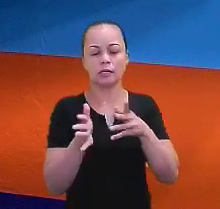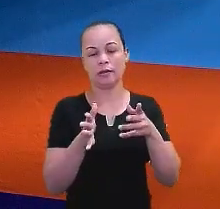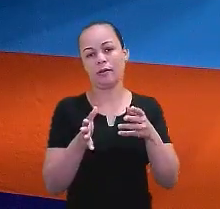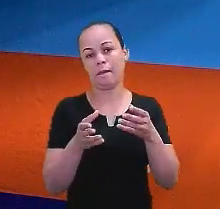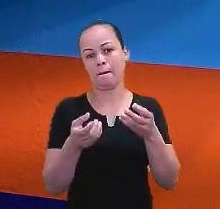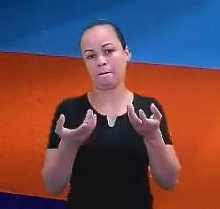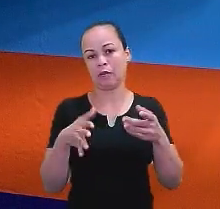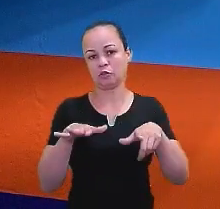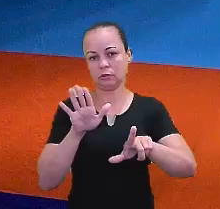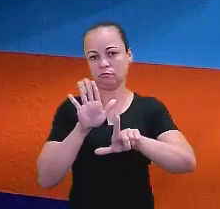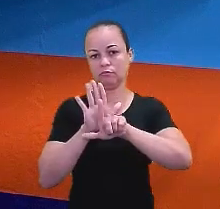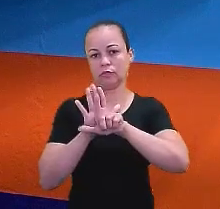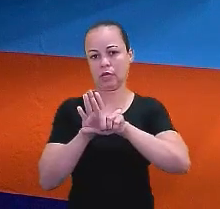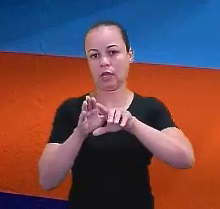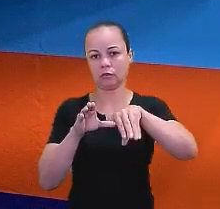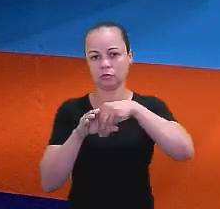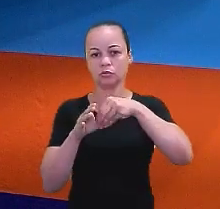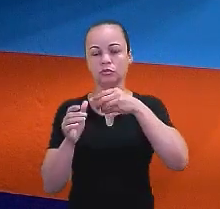da legislação,